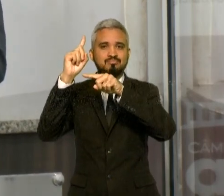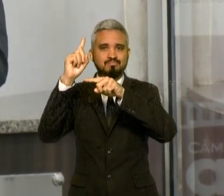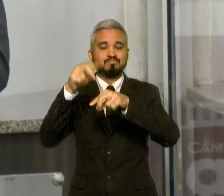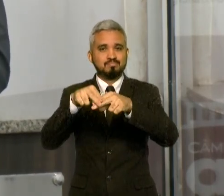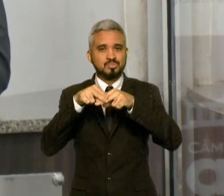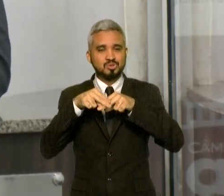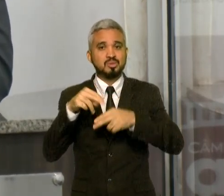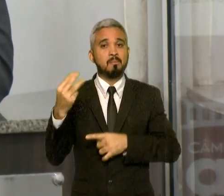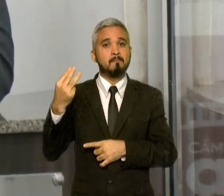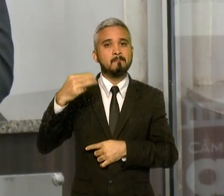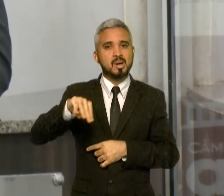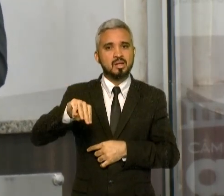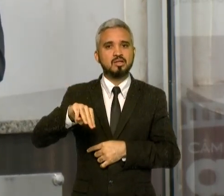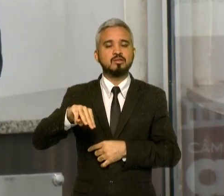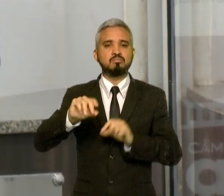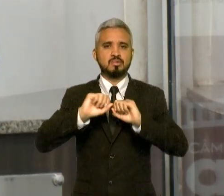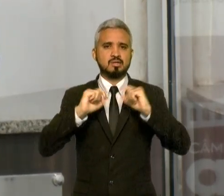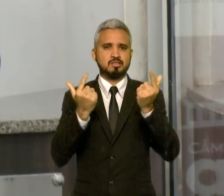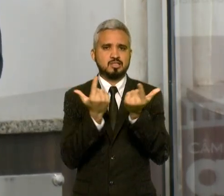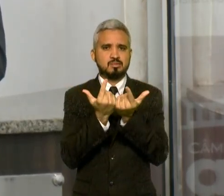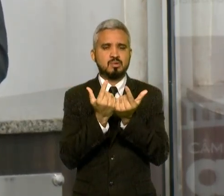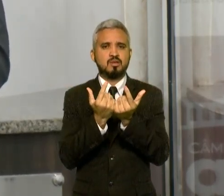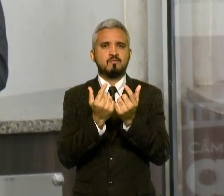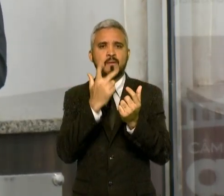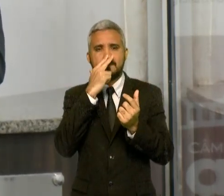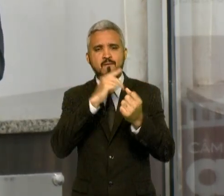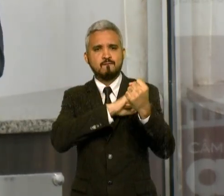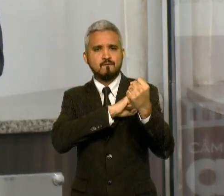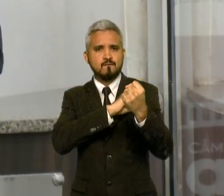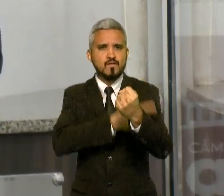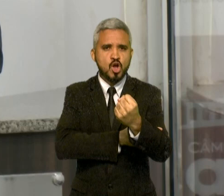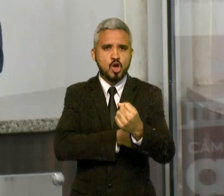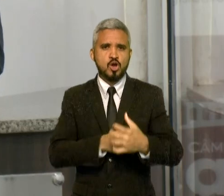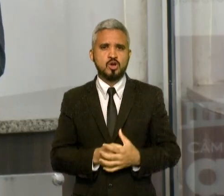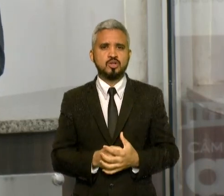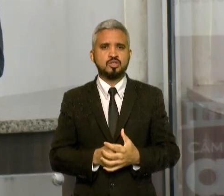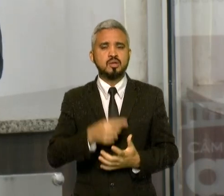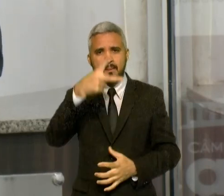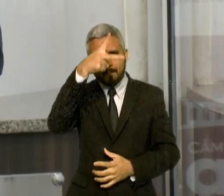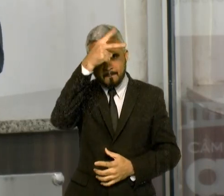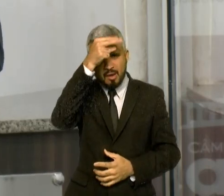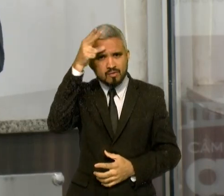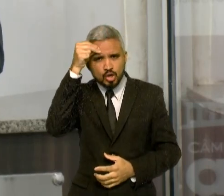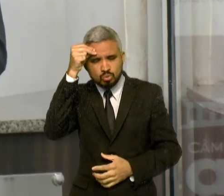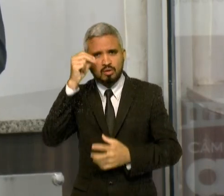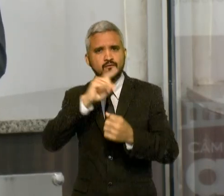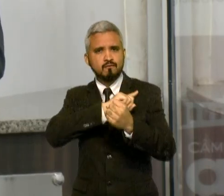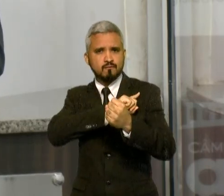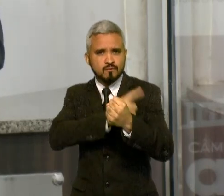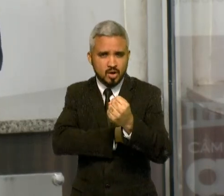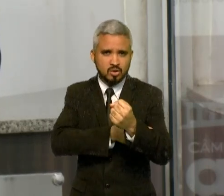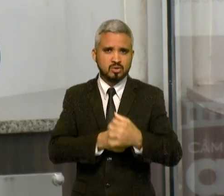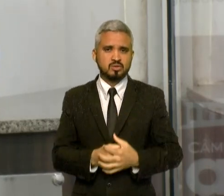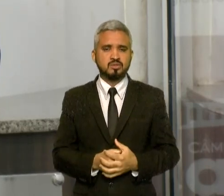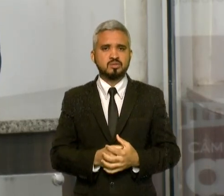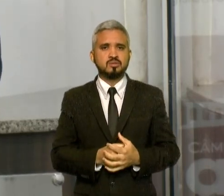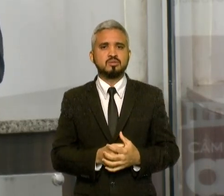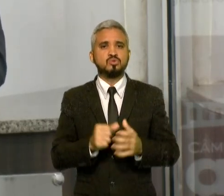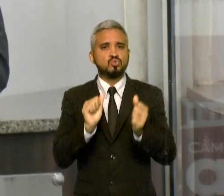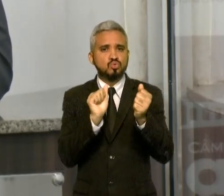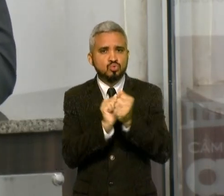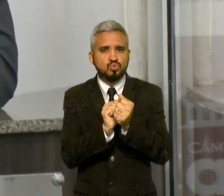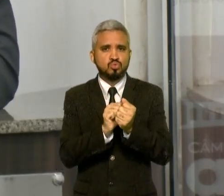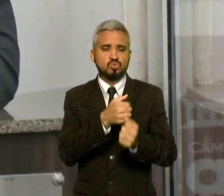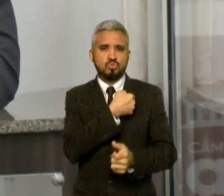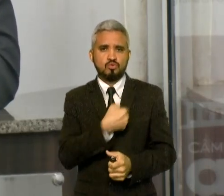Maranhão. A Assembleia fortalecida, as prefeituras fortalecidas e, através do governador Brandão, uma grande união em prol